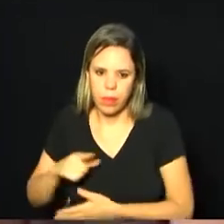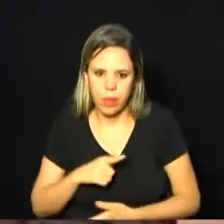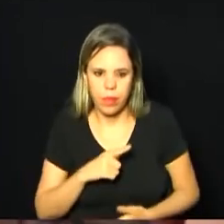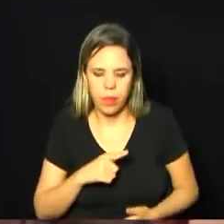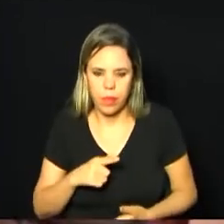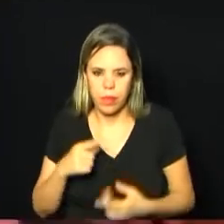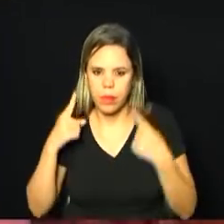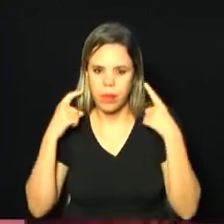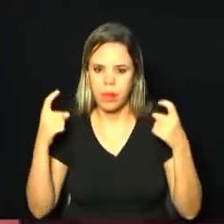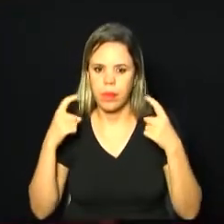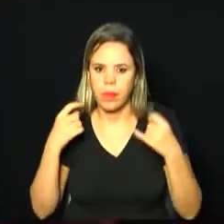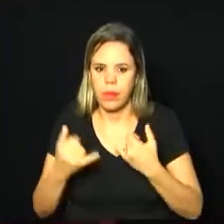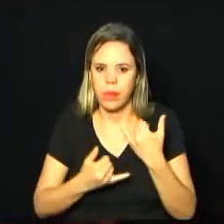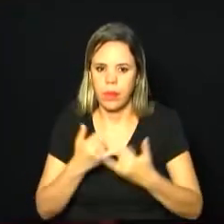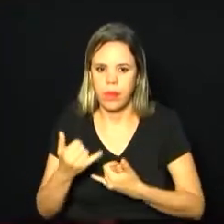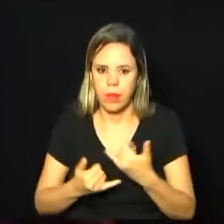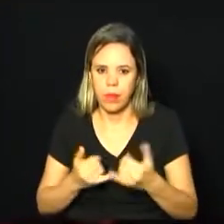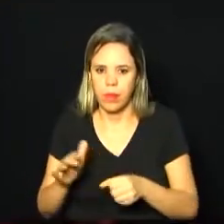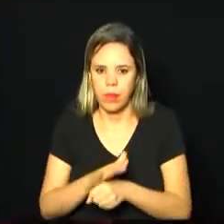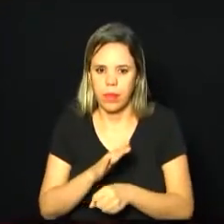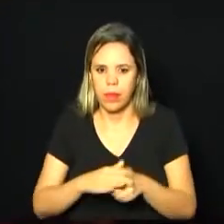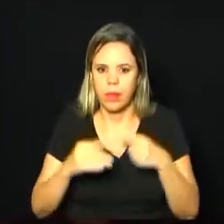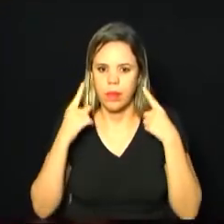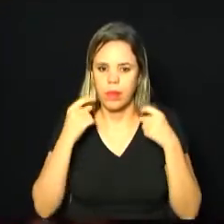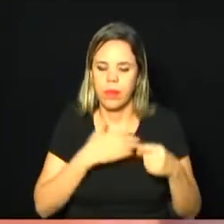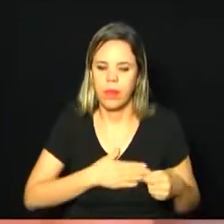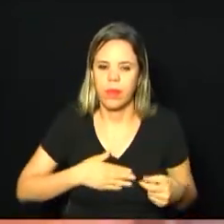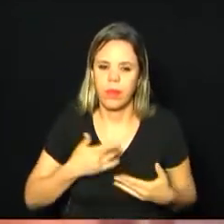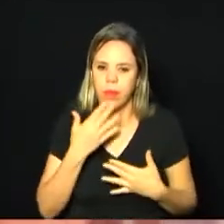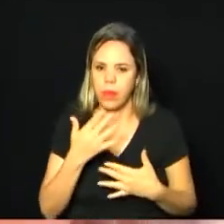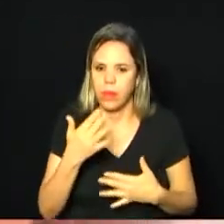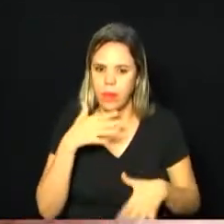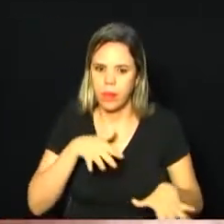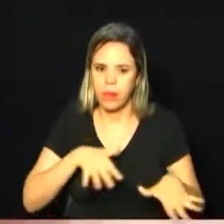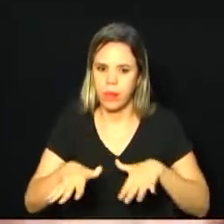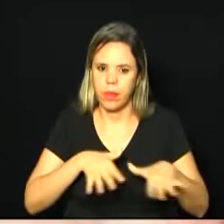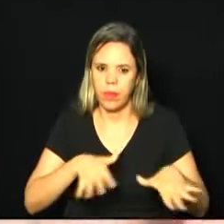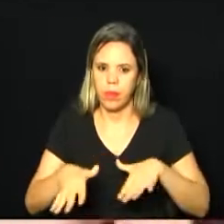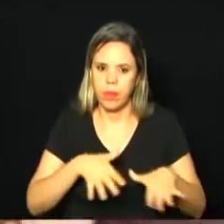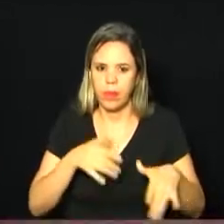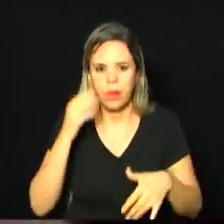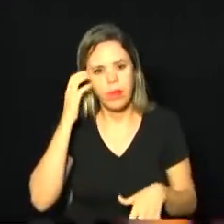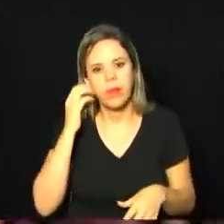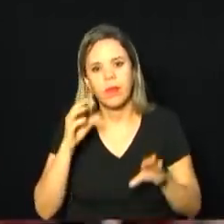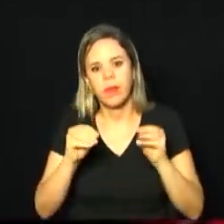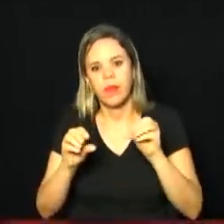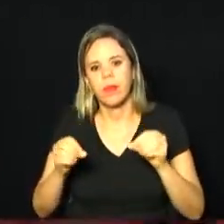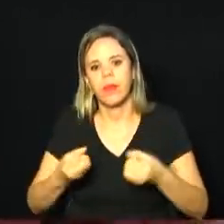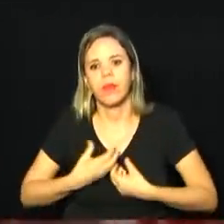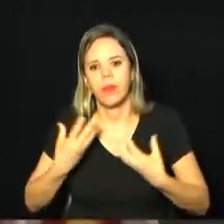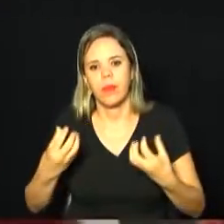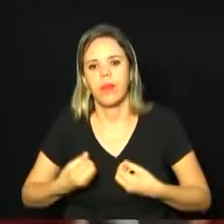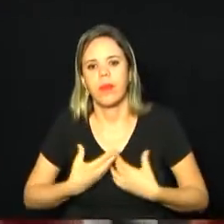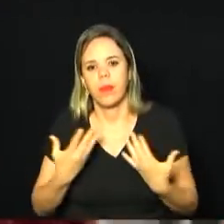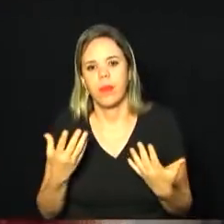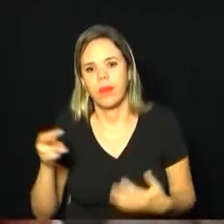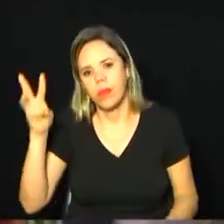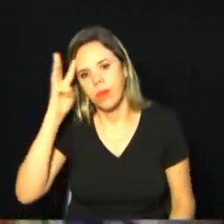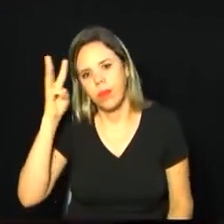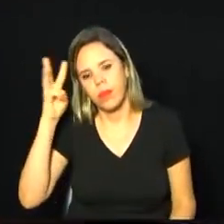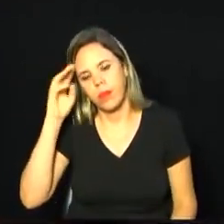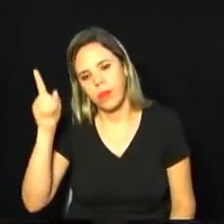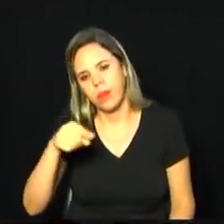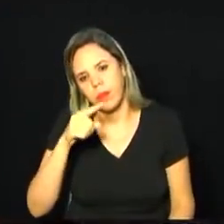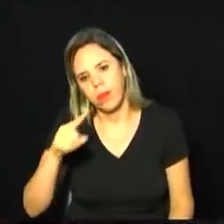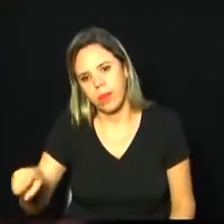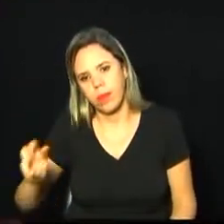baú de barulhinhos o espetáculo cheio de sons cores movimentos texturas e poesia vai ser na terça do